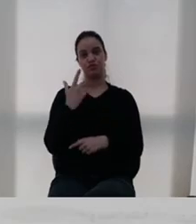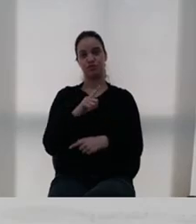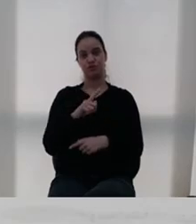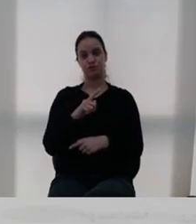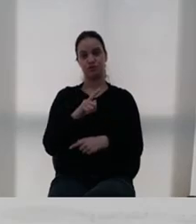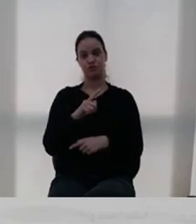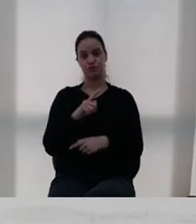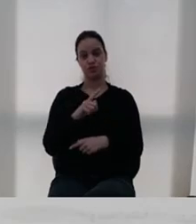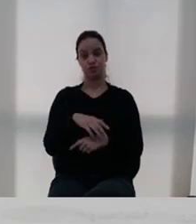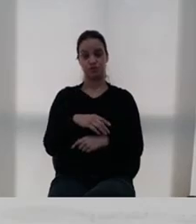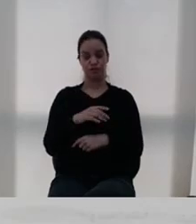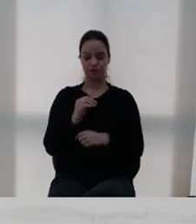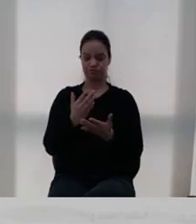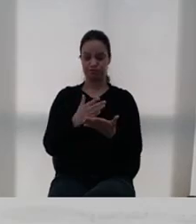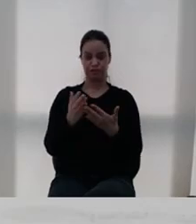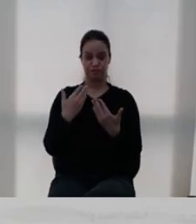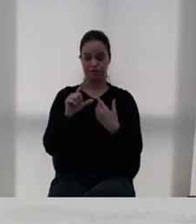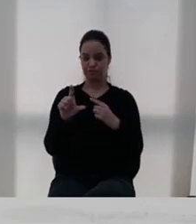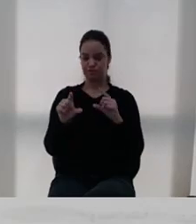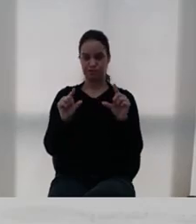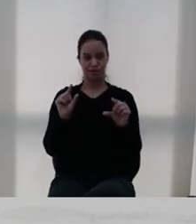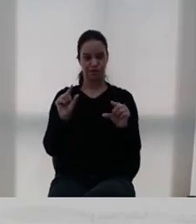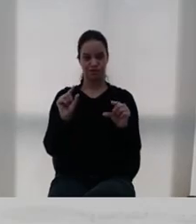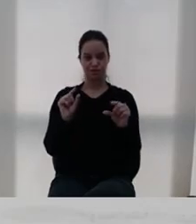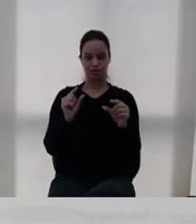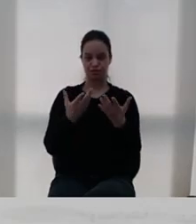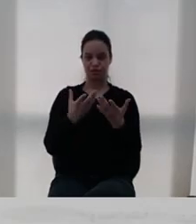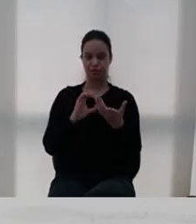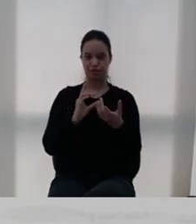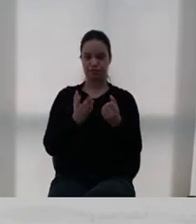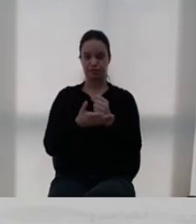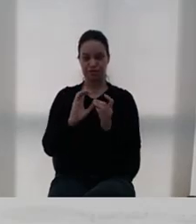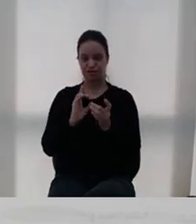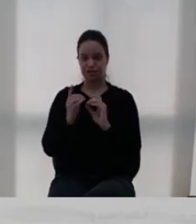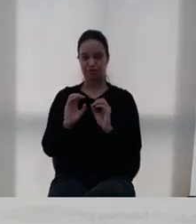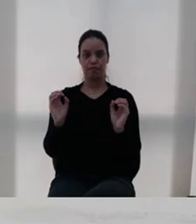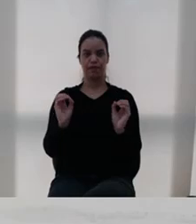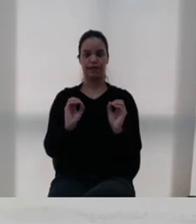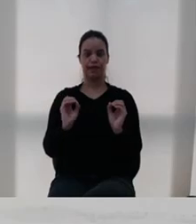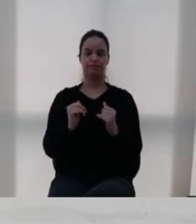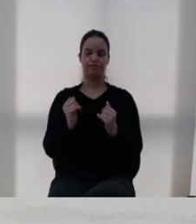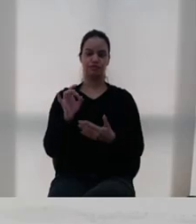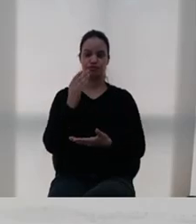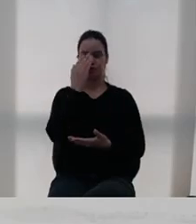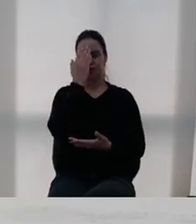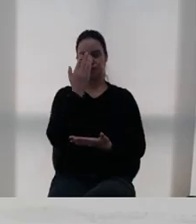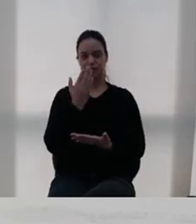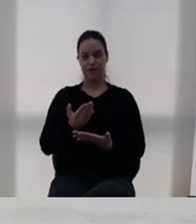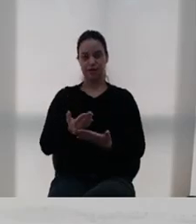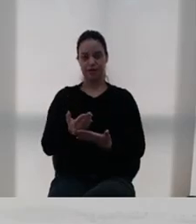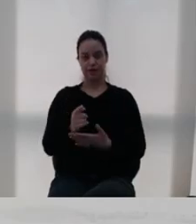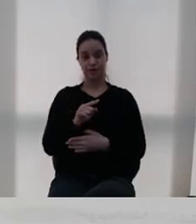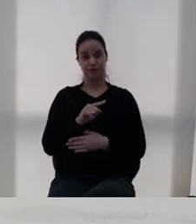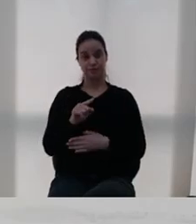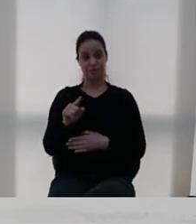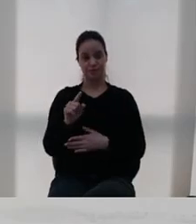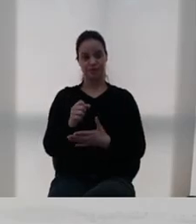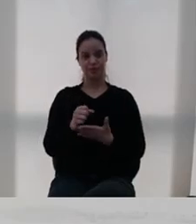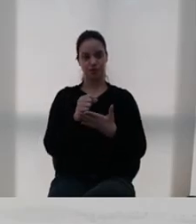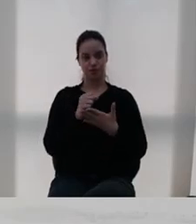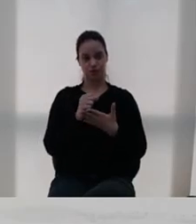forma nenhuma, decisões tomadas sem base em dados. Então, eu agradeço a Vossa Excelência por ter